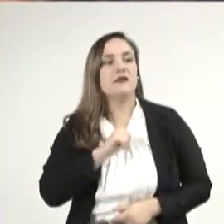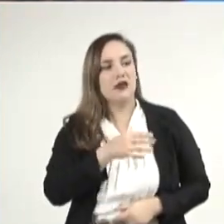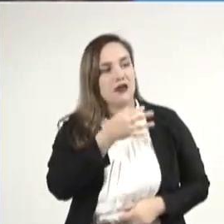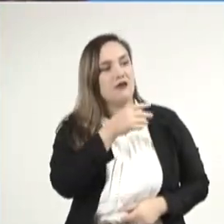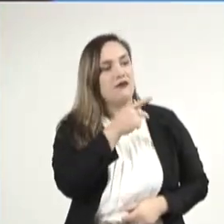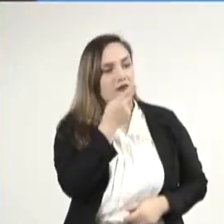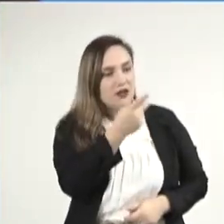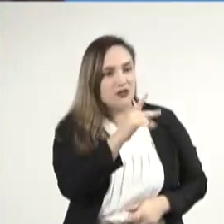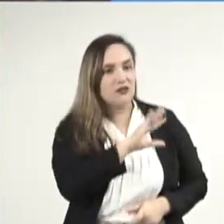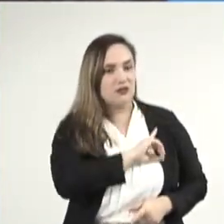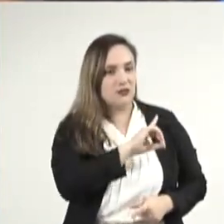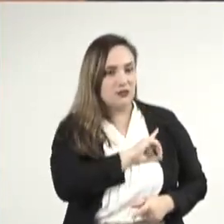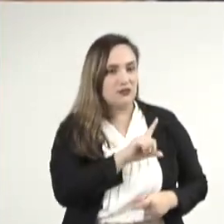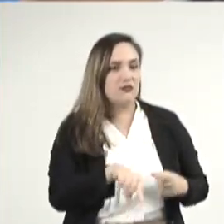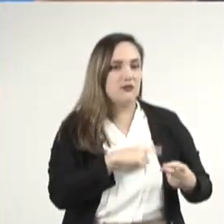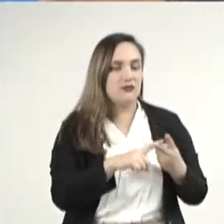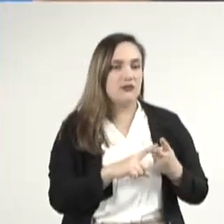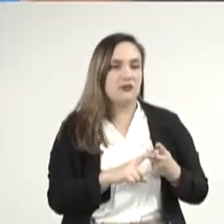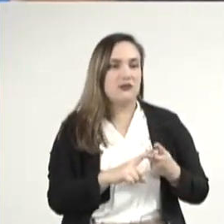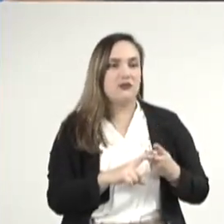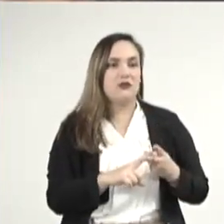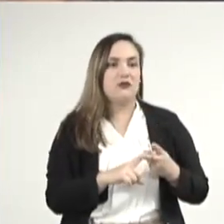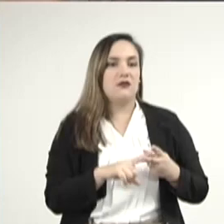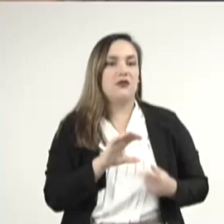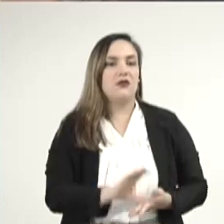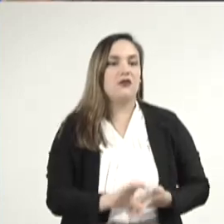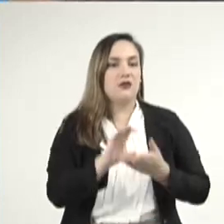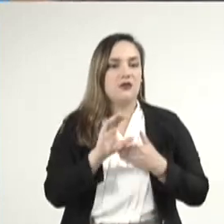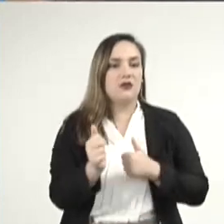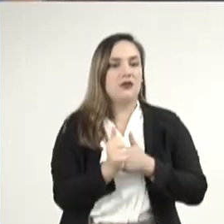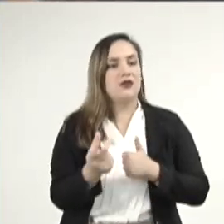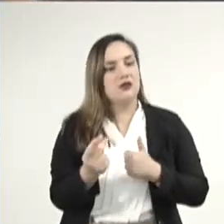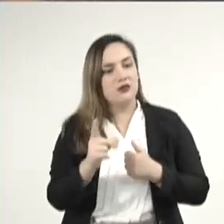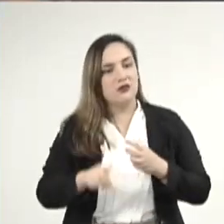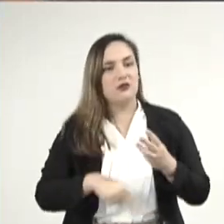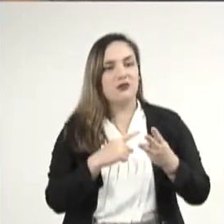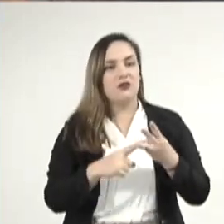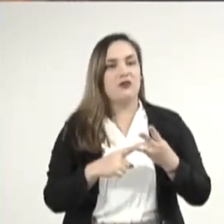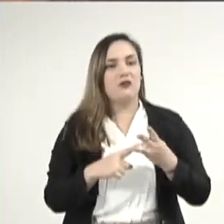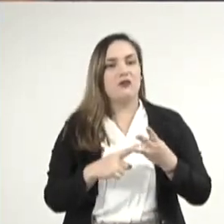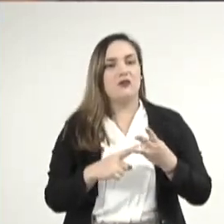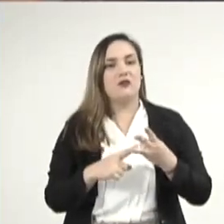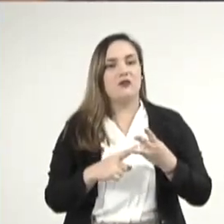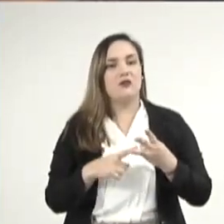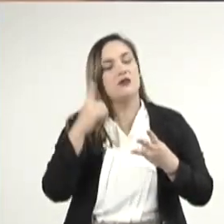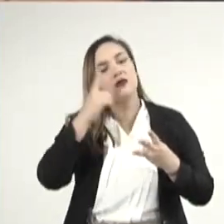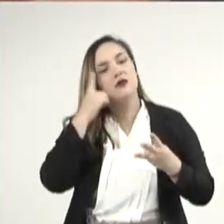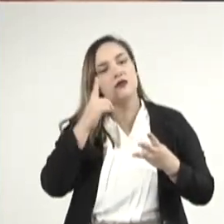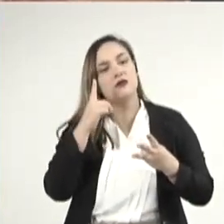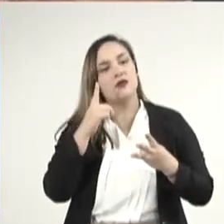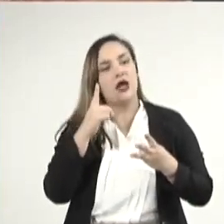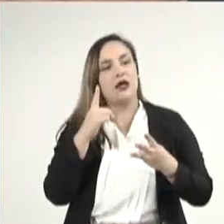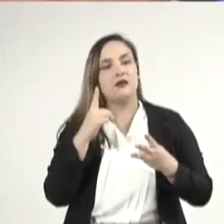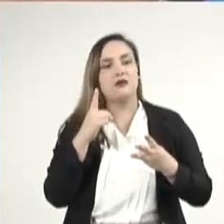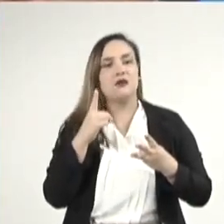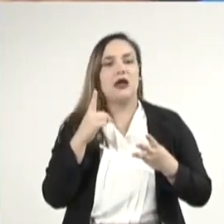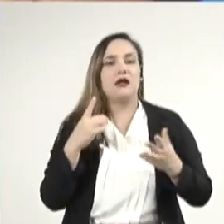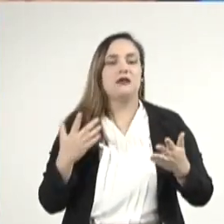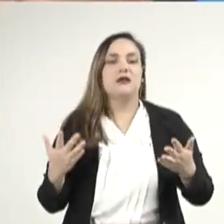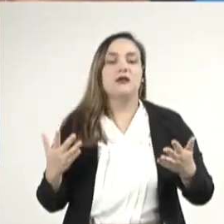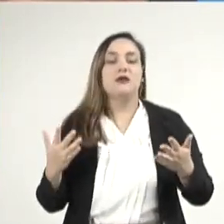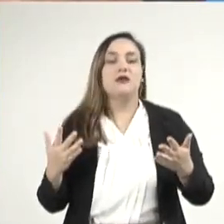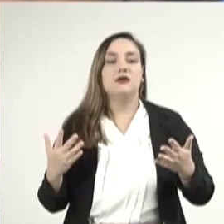delegado, a participação do conselheiro do Tribunal de Contas, do deputado estadual,